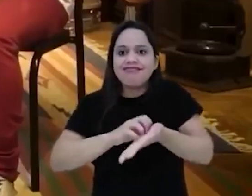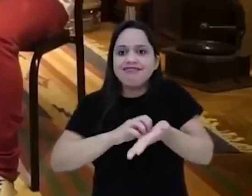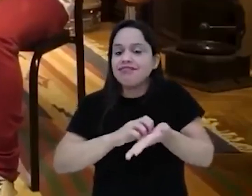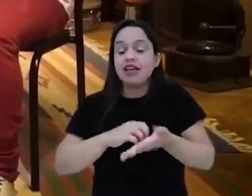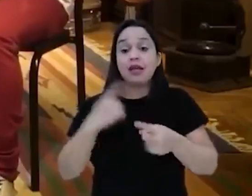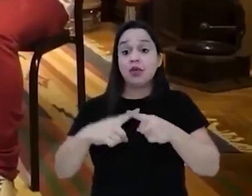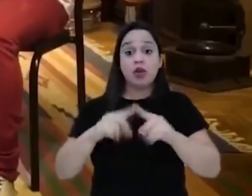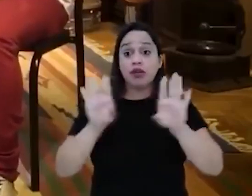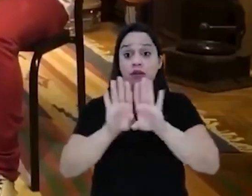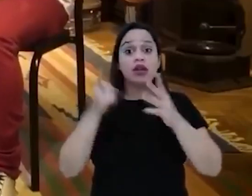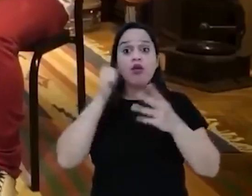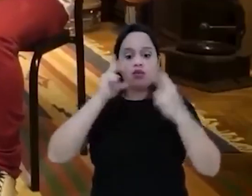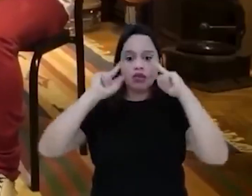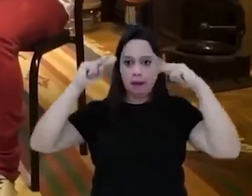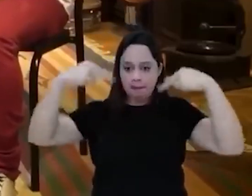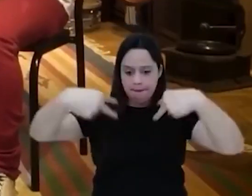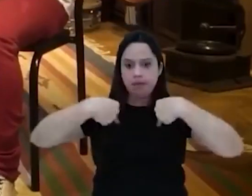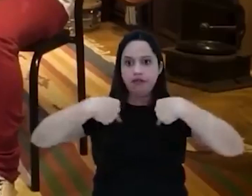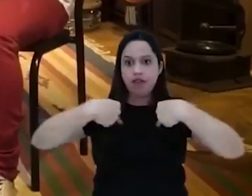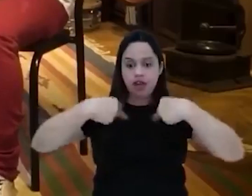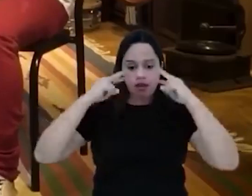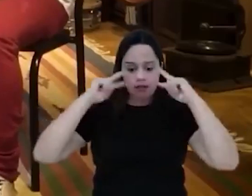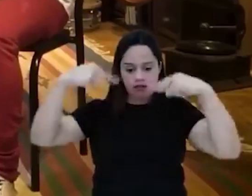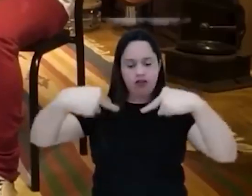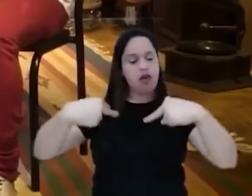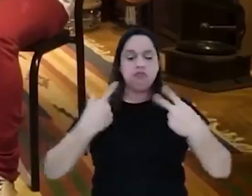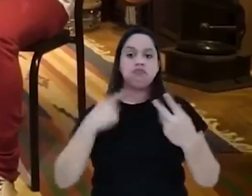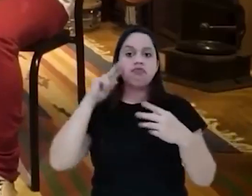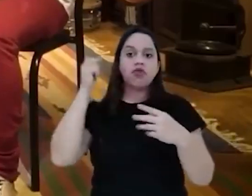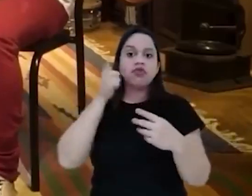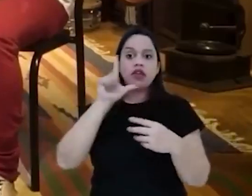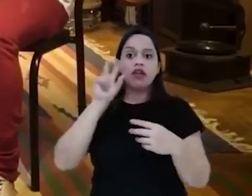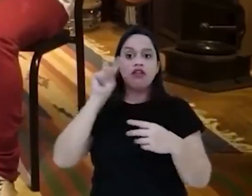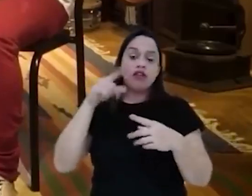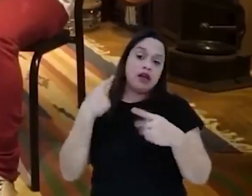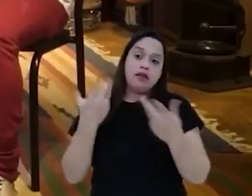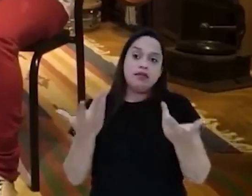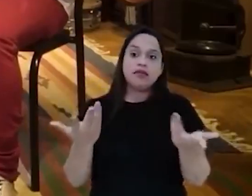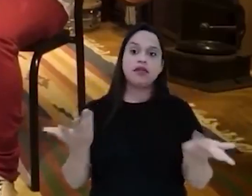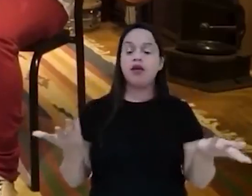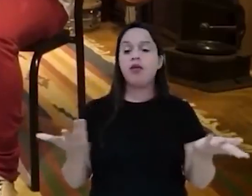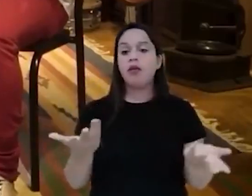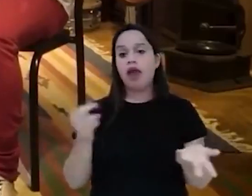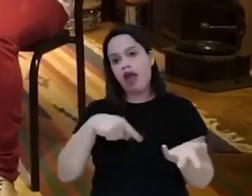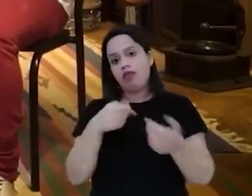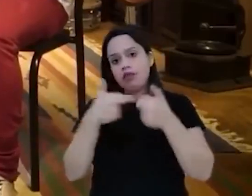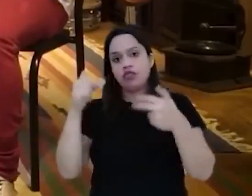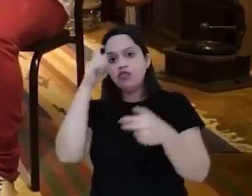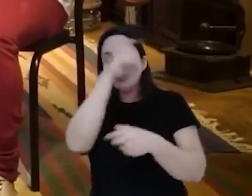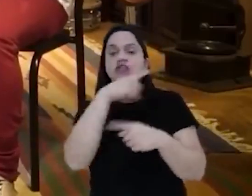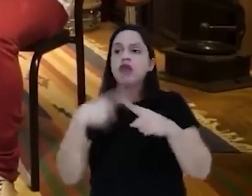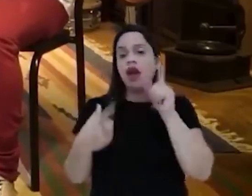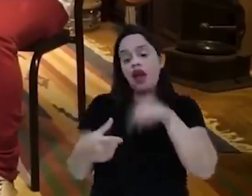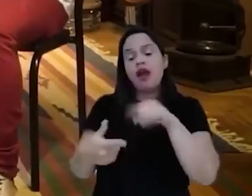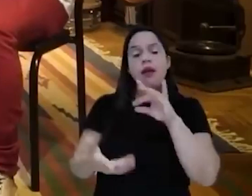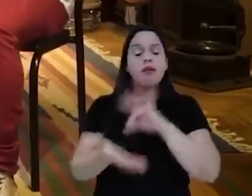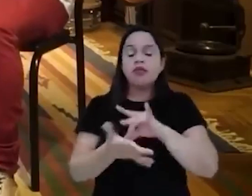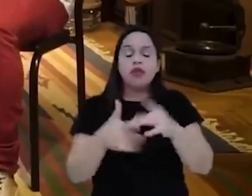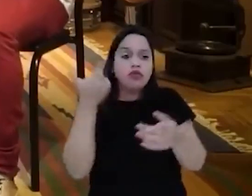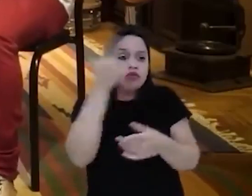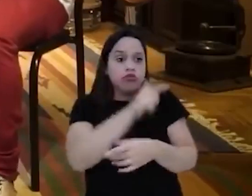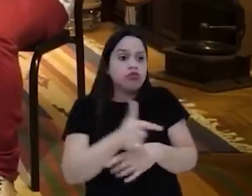aí tipo eu como eu também não me via na minha cabeça cara perdi o pé claro que é uma situação muito difícil mas ela gravado nessa valeu é